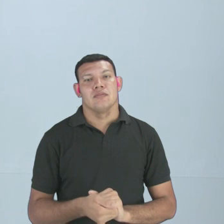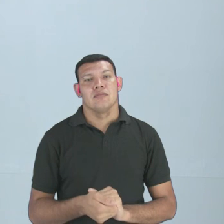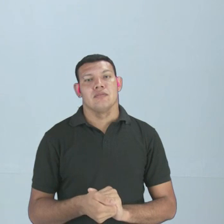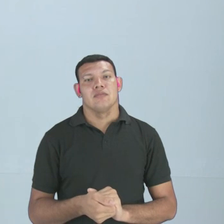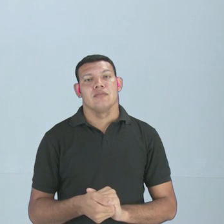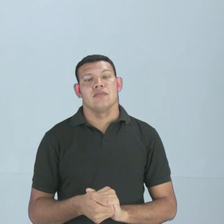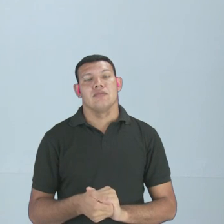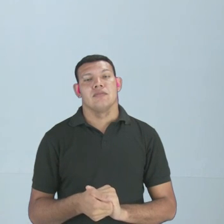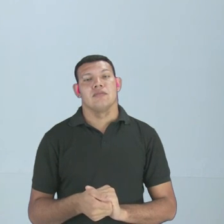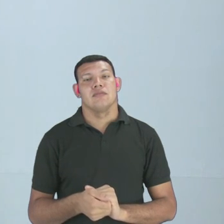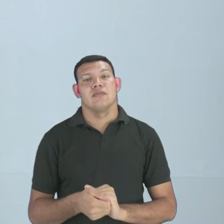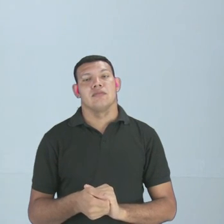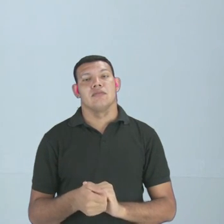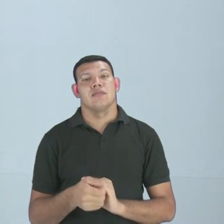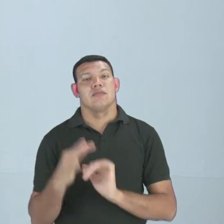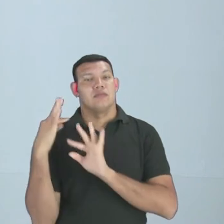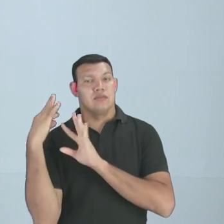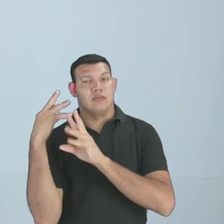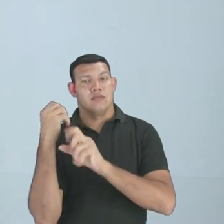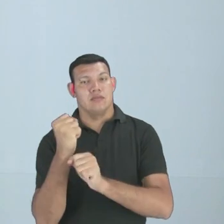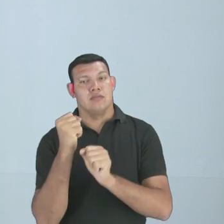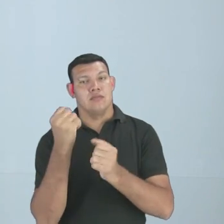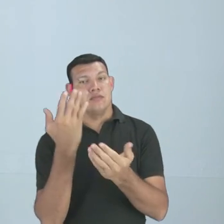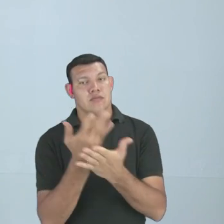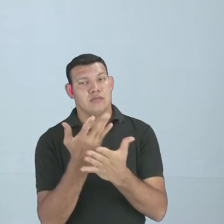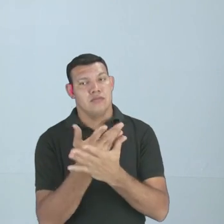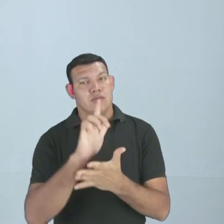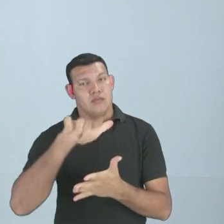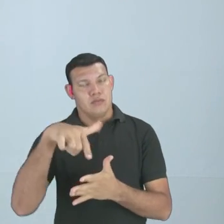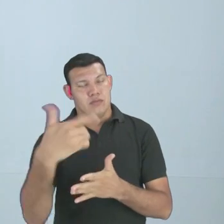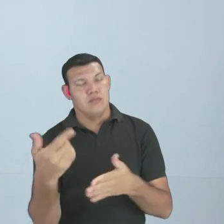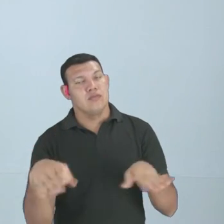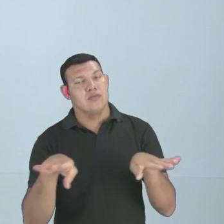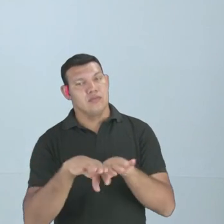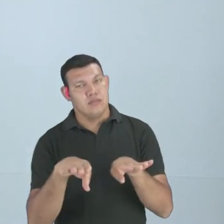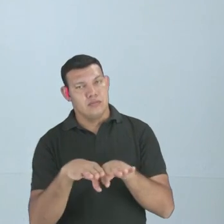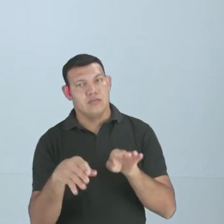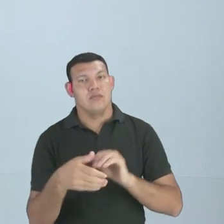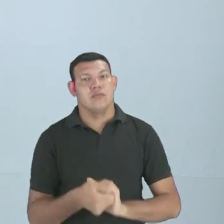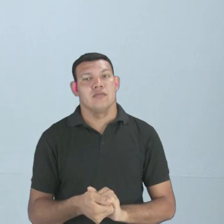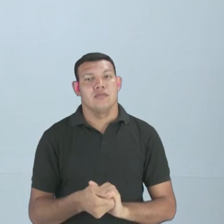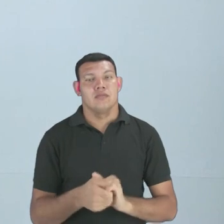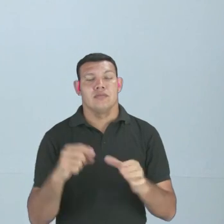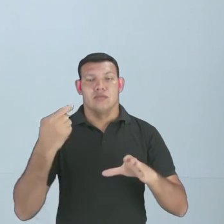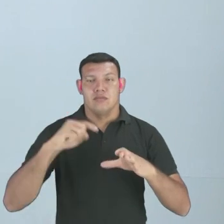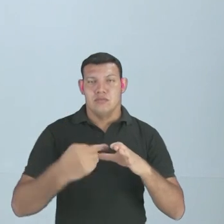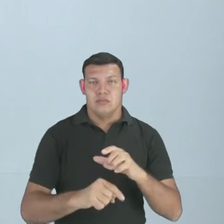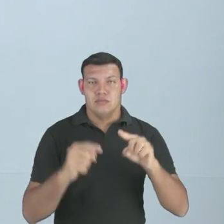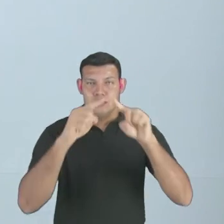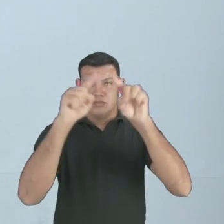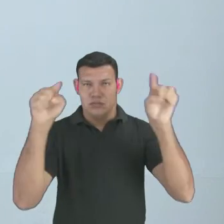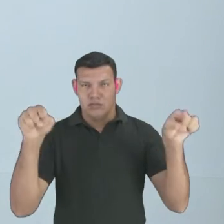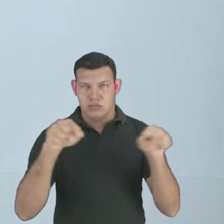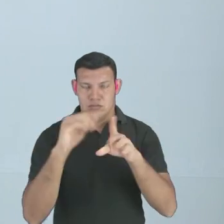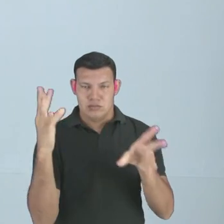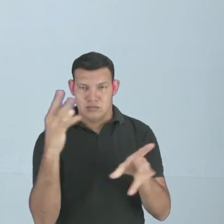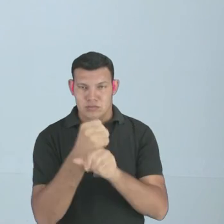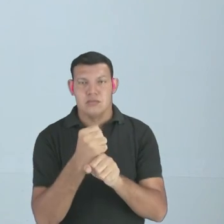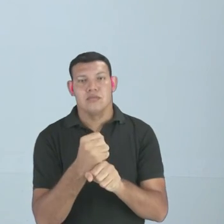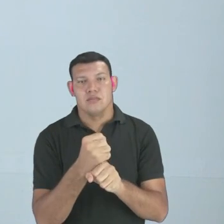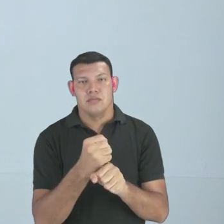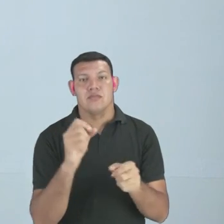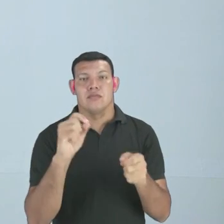reveja essa aula e outras aulas para que você se aprofunde em trigonometria né e